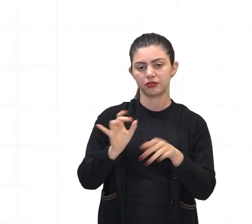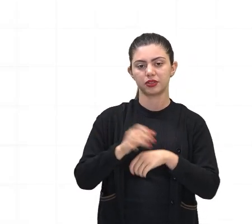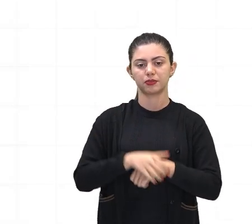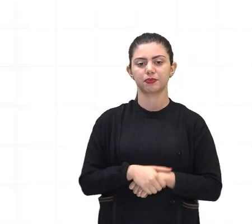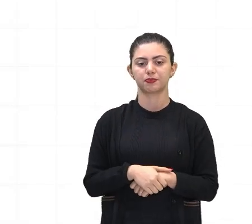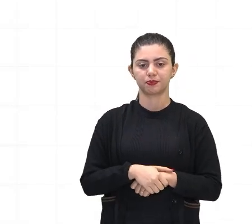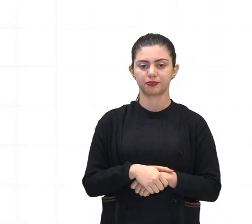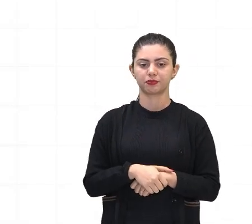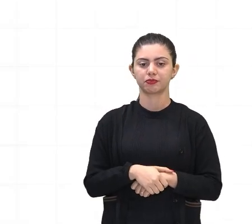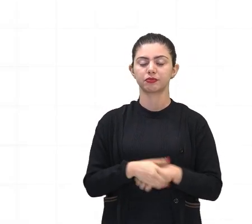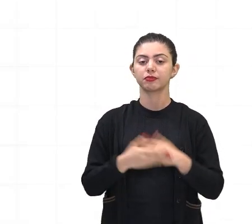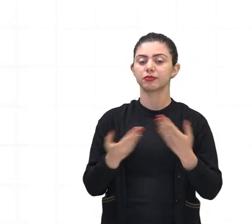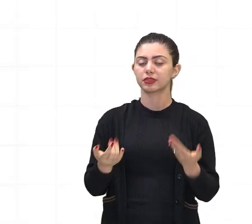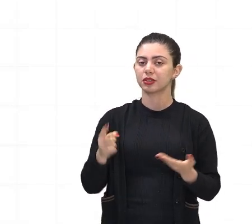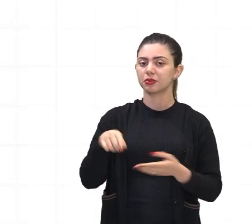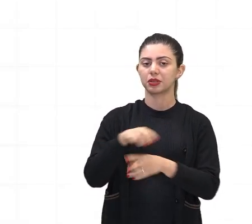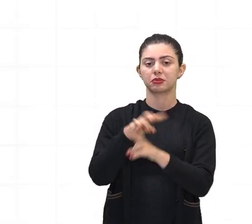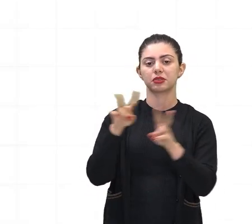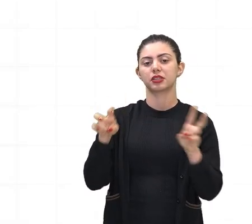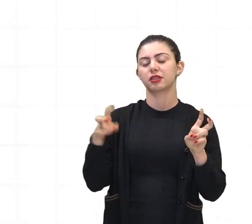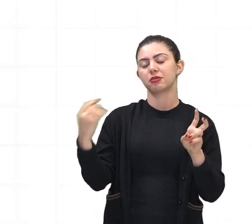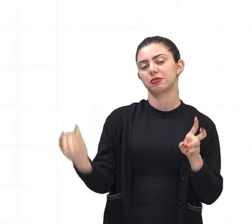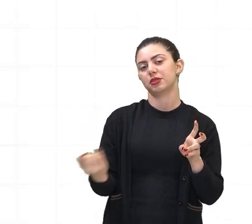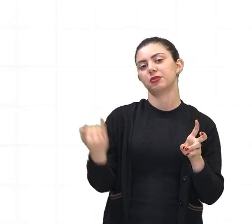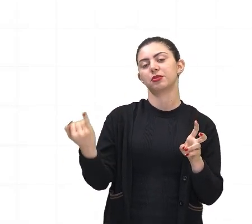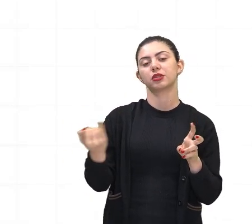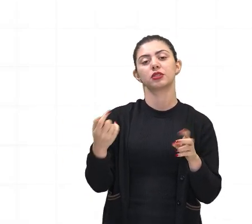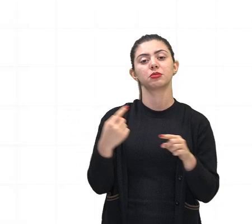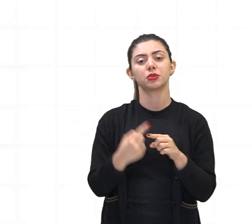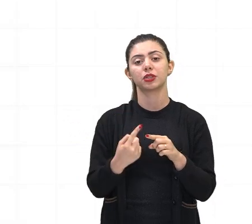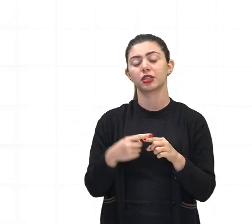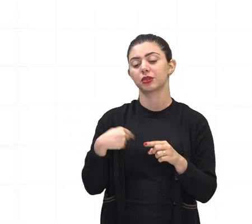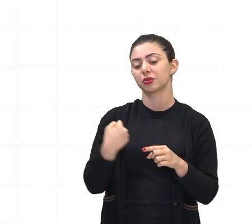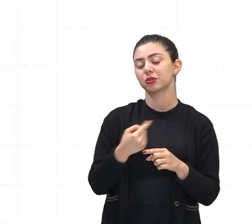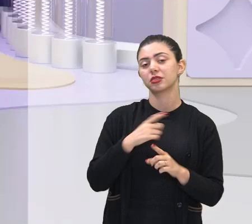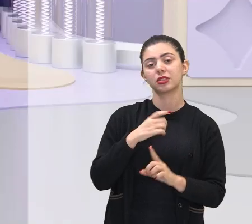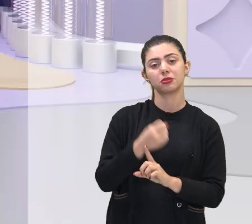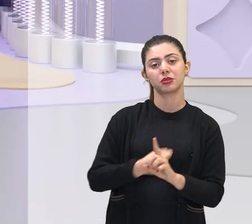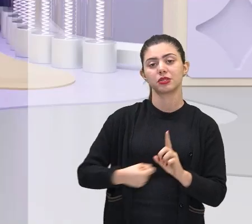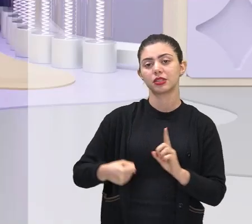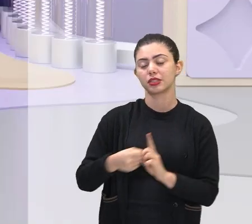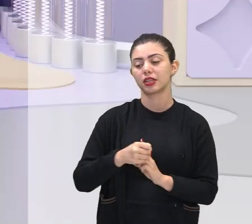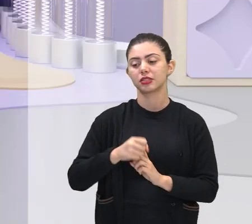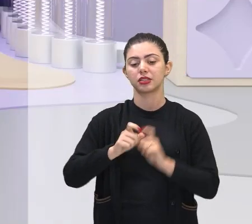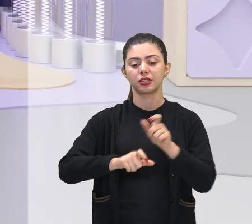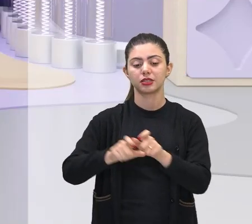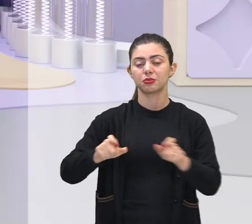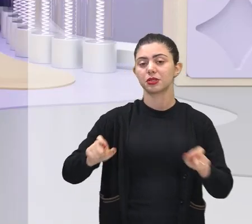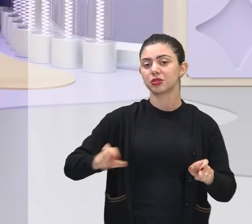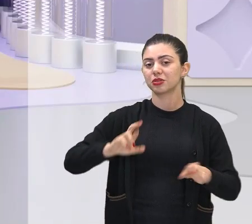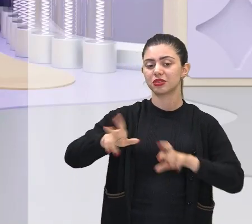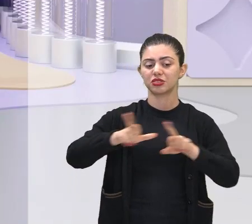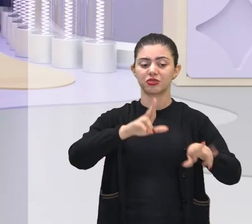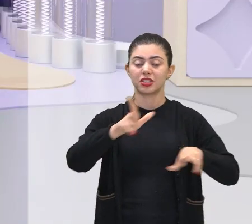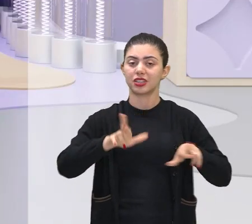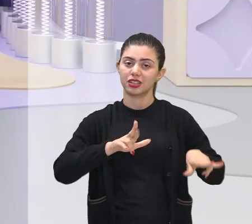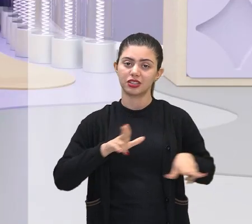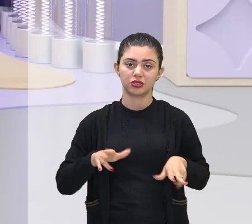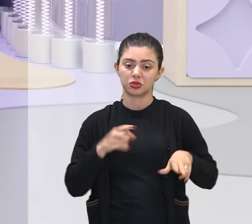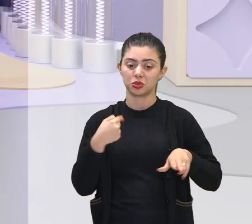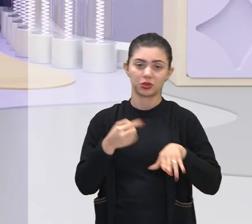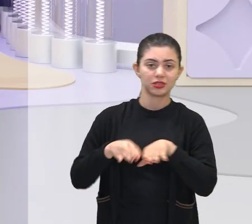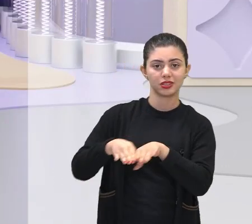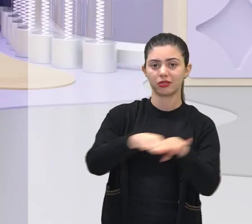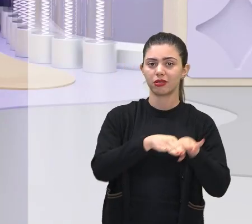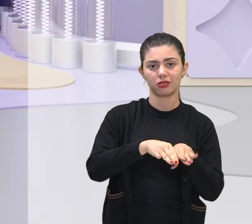religiosa. É um tema muito importante porque nós estamos numa sociedade plural, numa sociedade diversificada. E